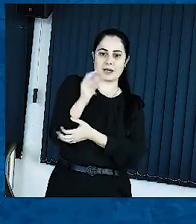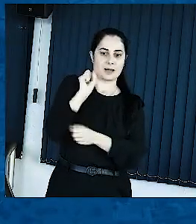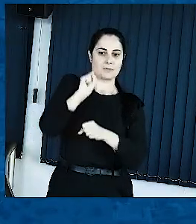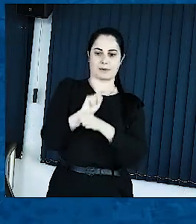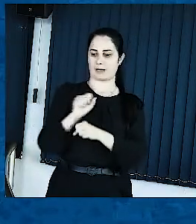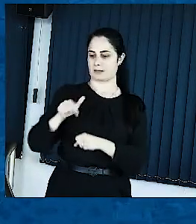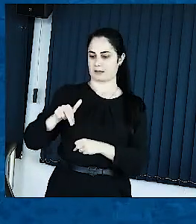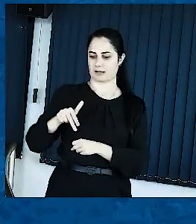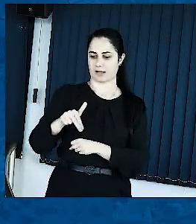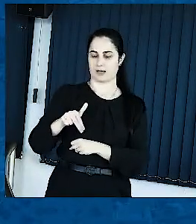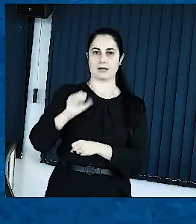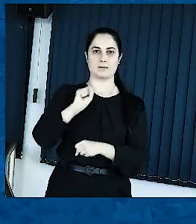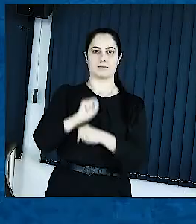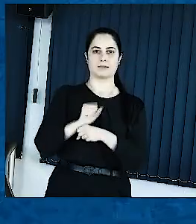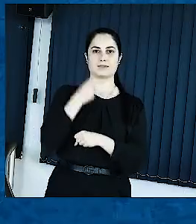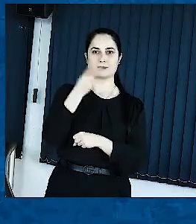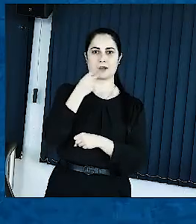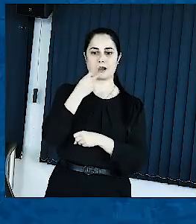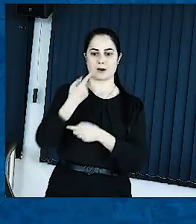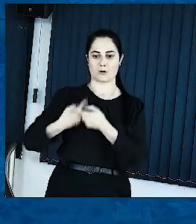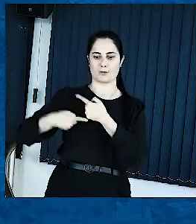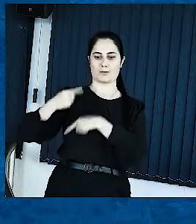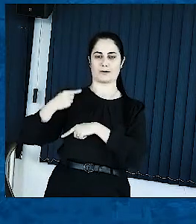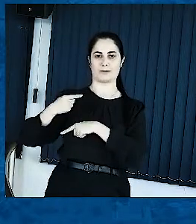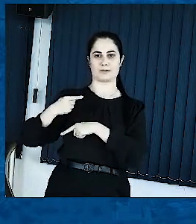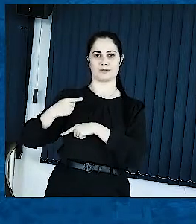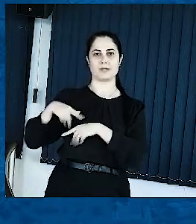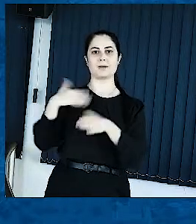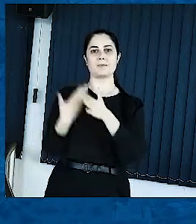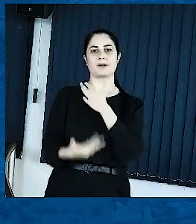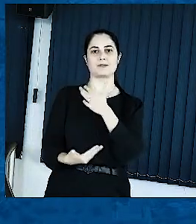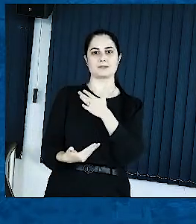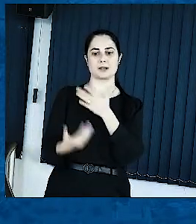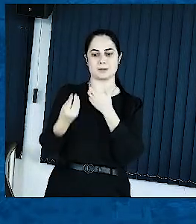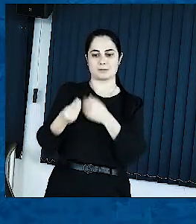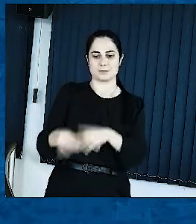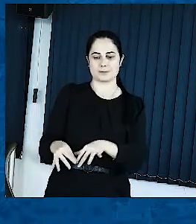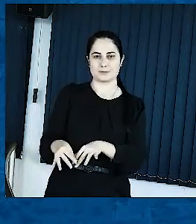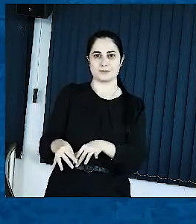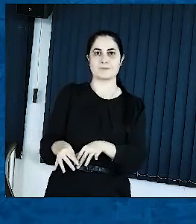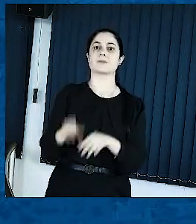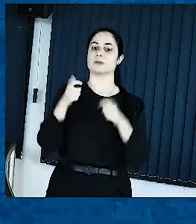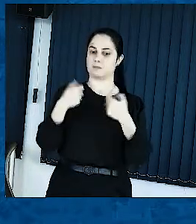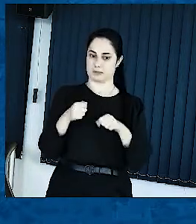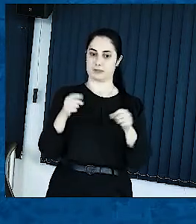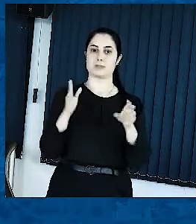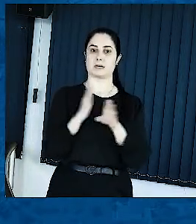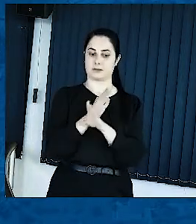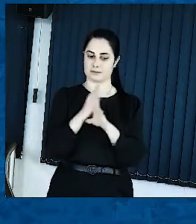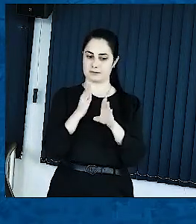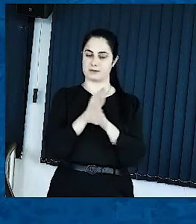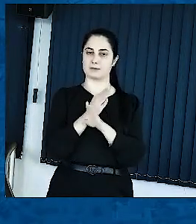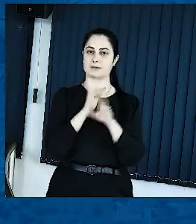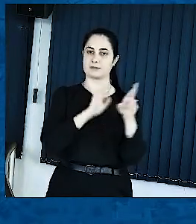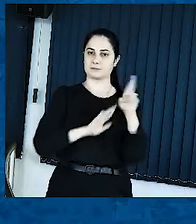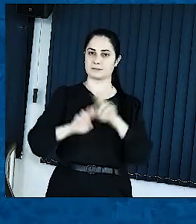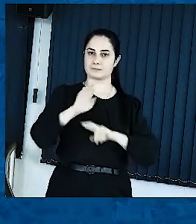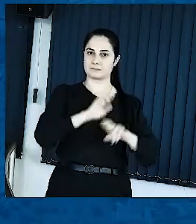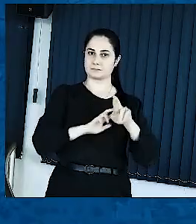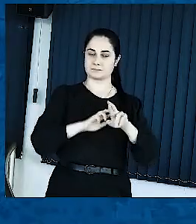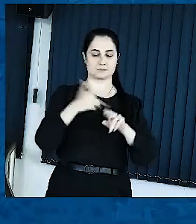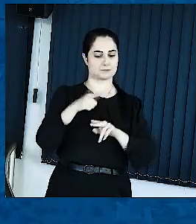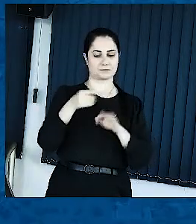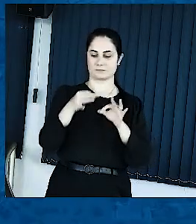de caminhar, ele teve uma regressão, ele teve uma perda de habilidade. Essa criança precisa ser avaliada, alguma coisa não está certo